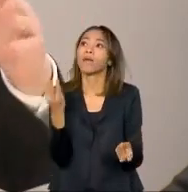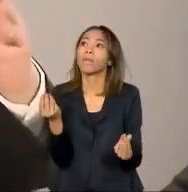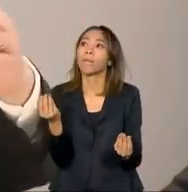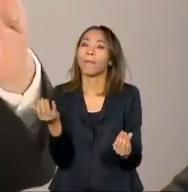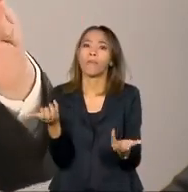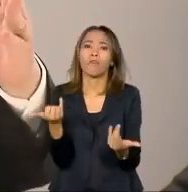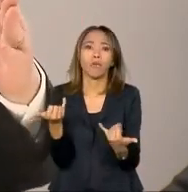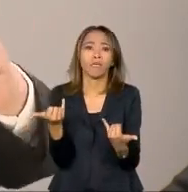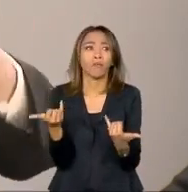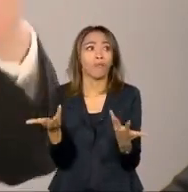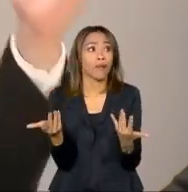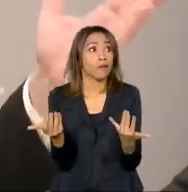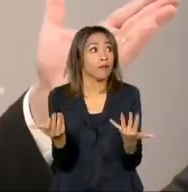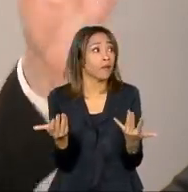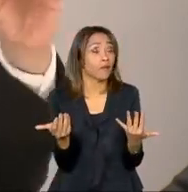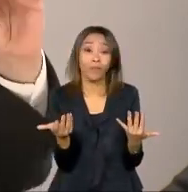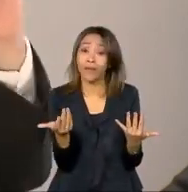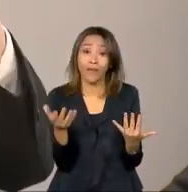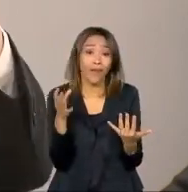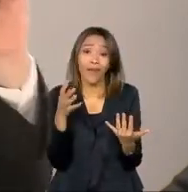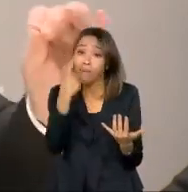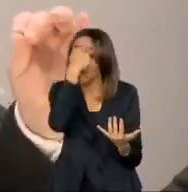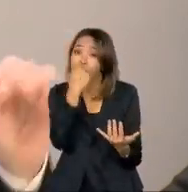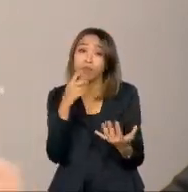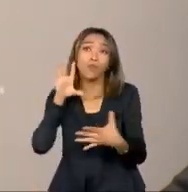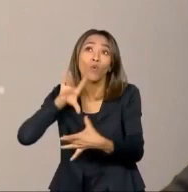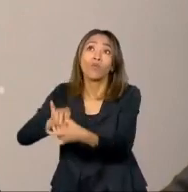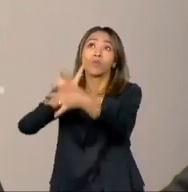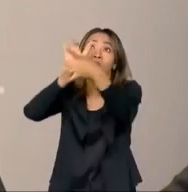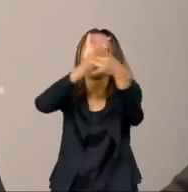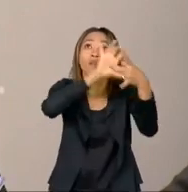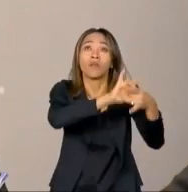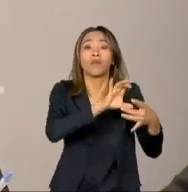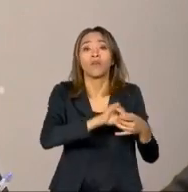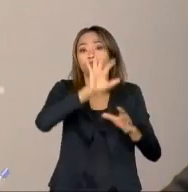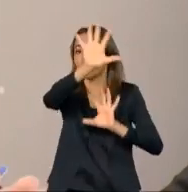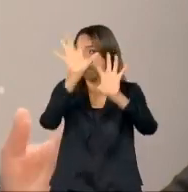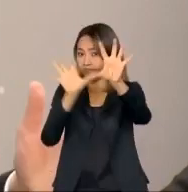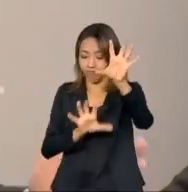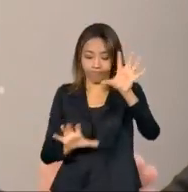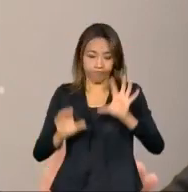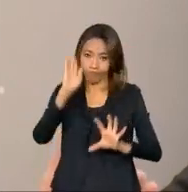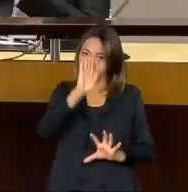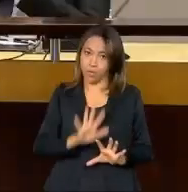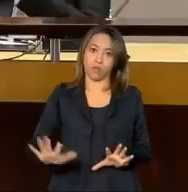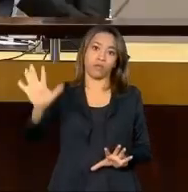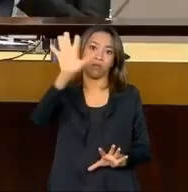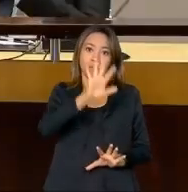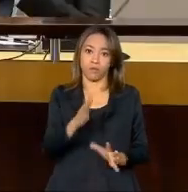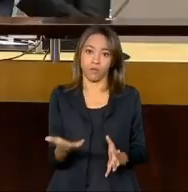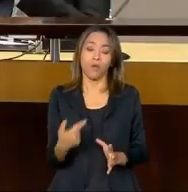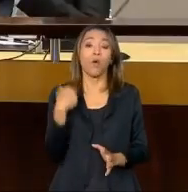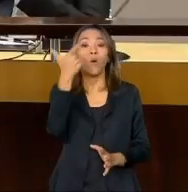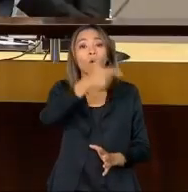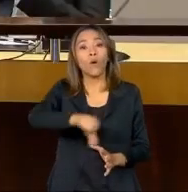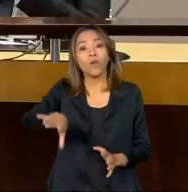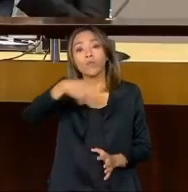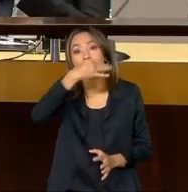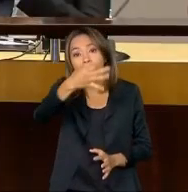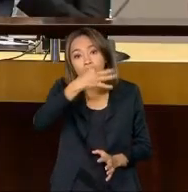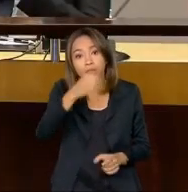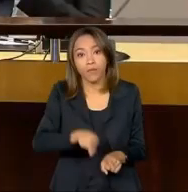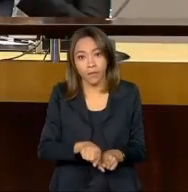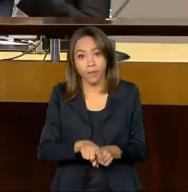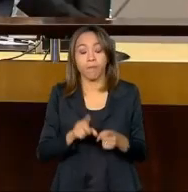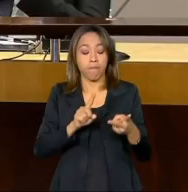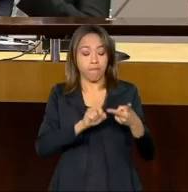adequada, porque tem coisas que são muito regionais, situações específicas, enfim. Então, uma das sugestões também é para que a gente pudesse